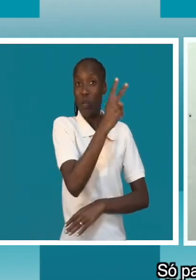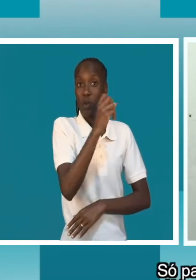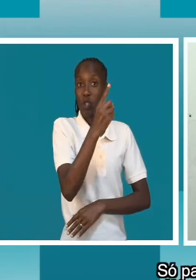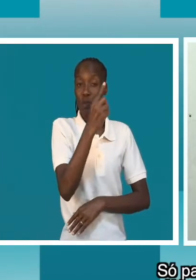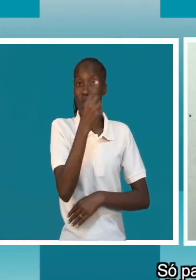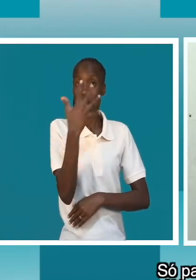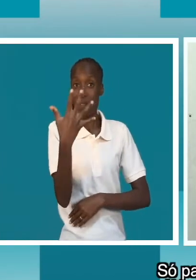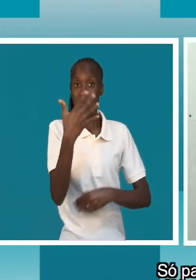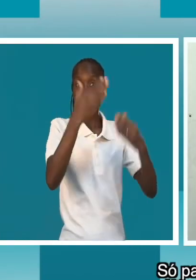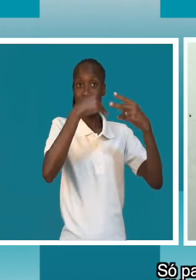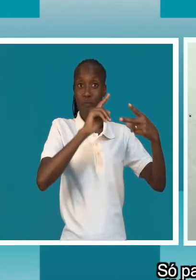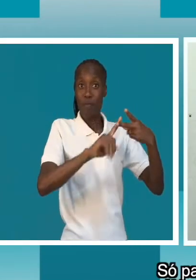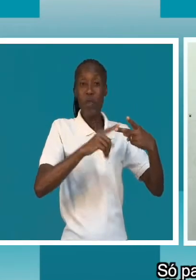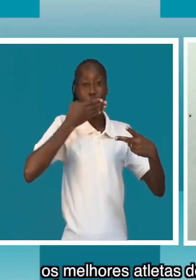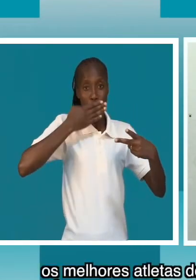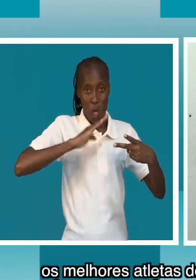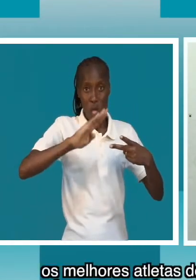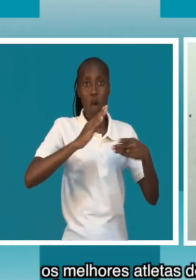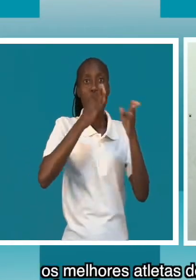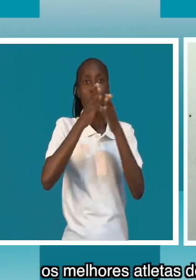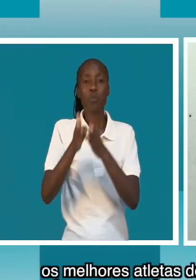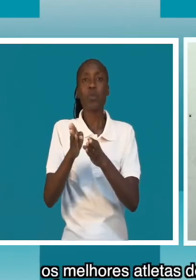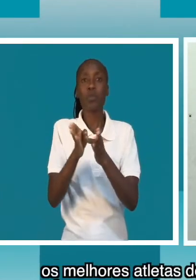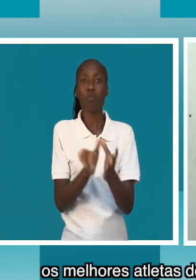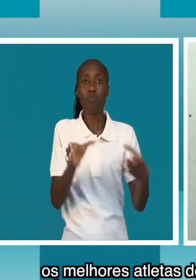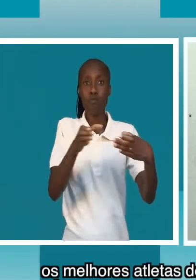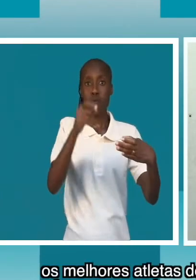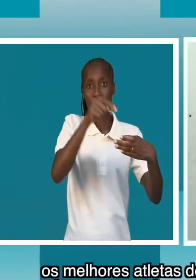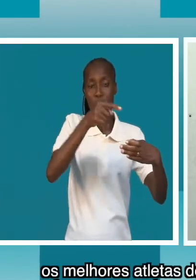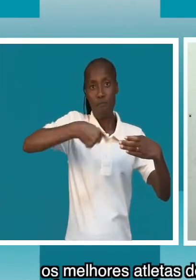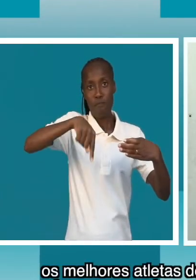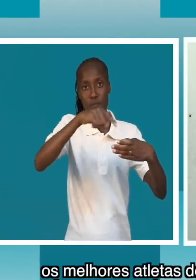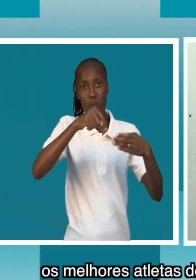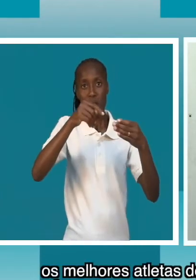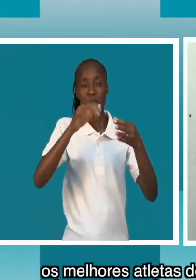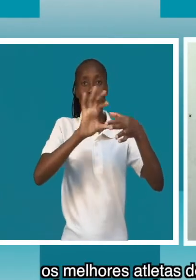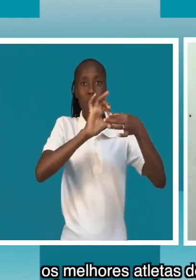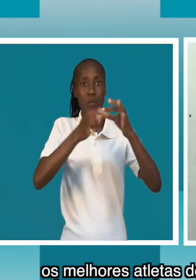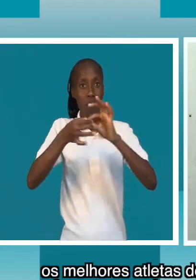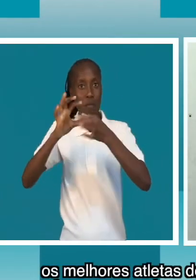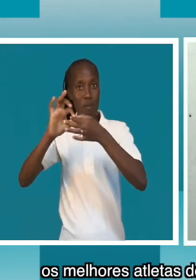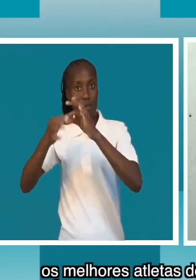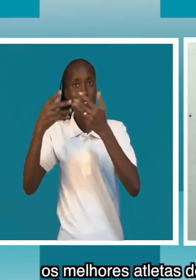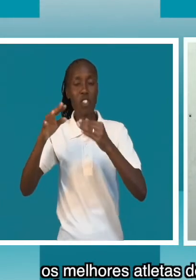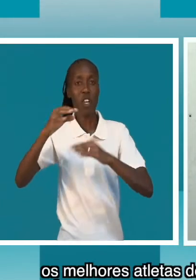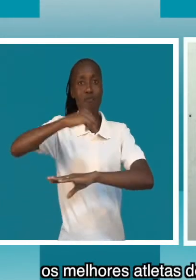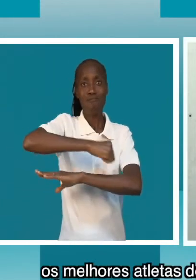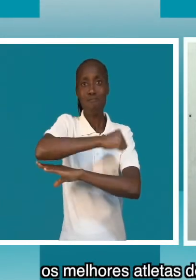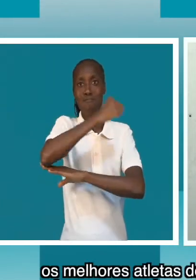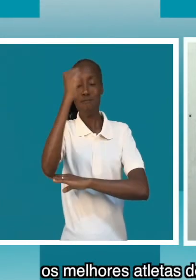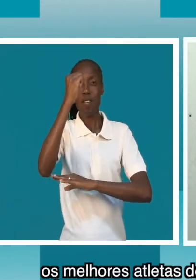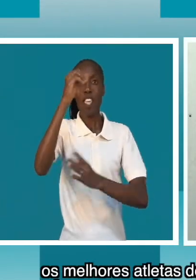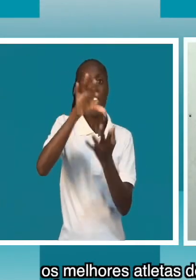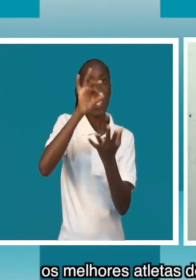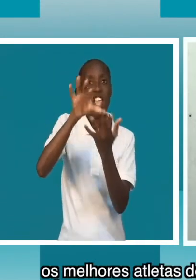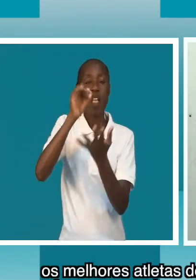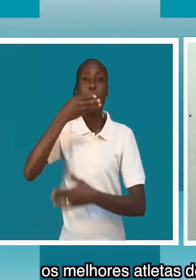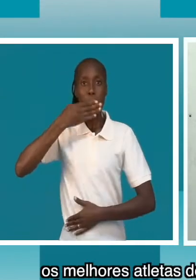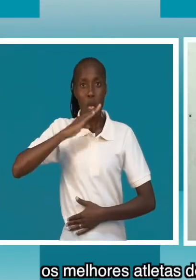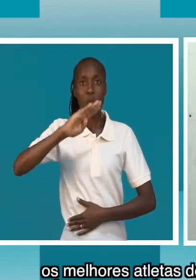2015, 16, 17, os melhores atletas do movimento paralímpico de Cabo Verde foram nomeados e eleitos os